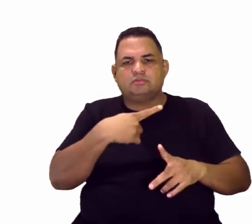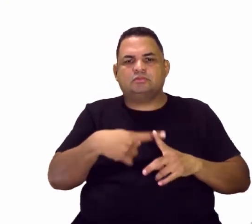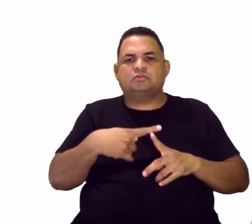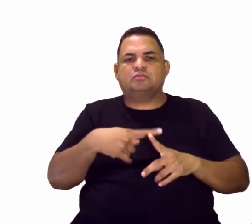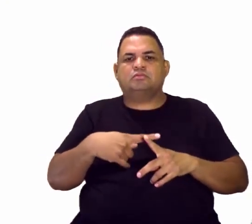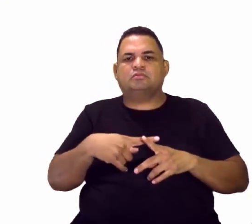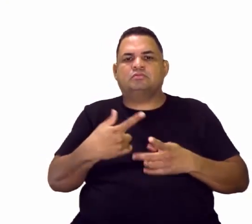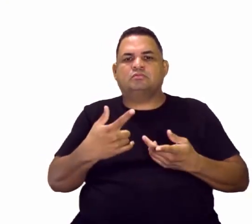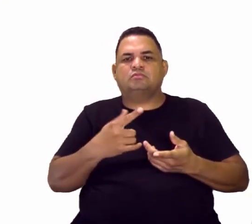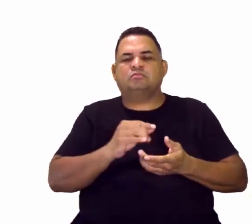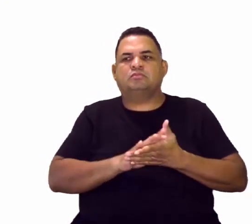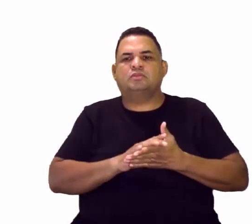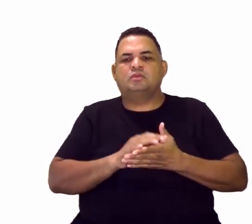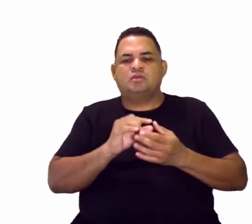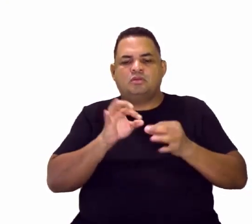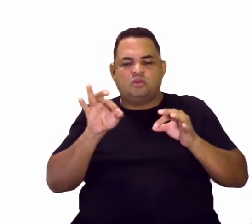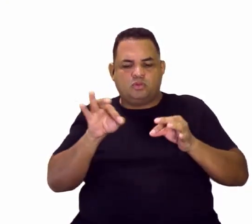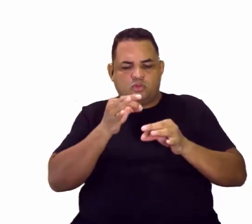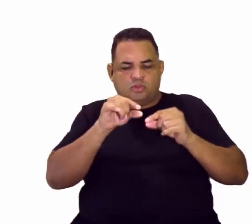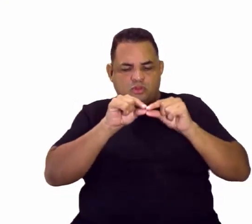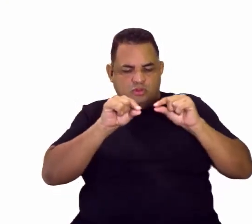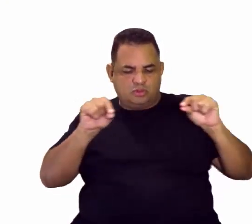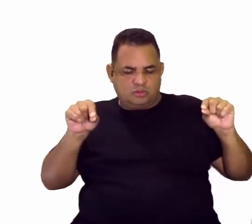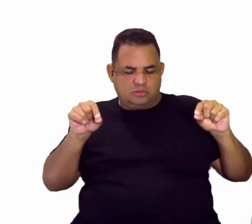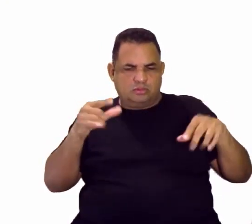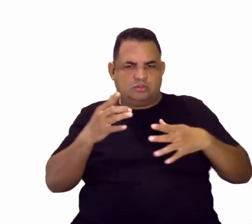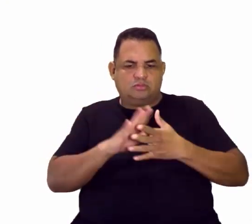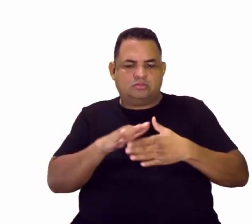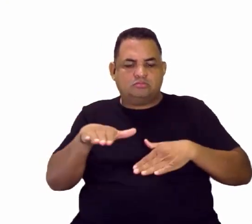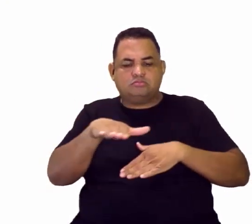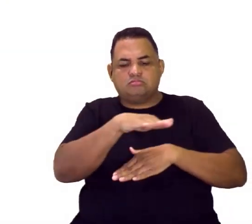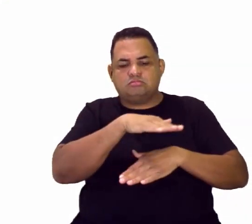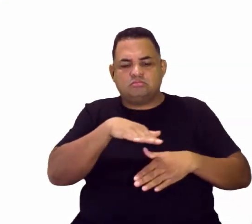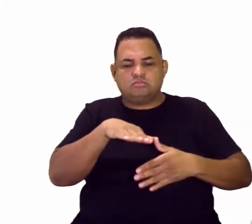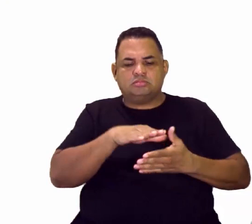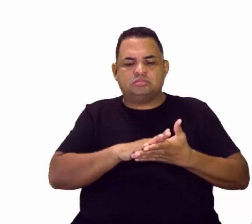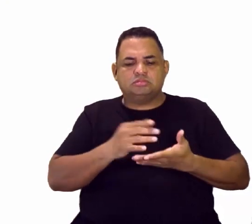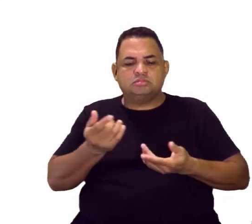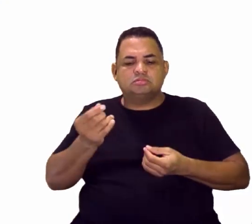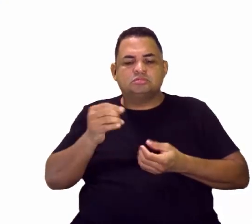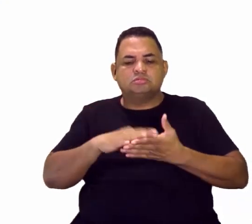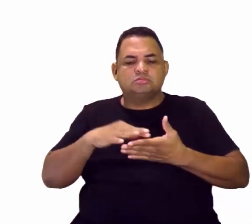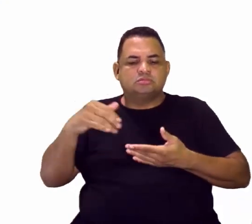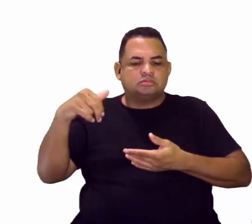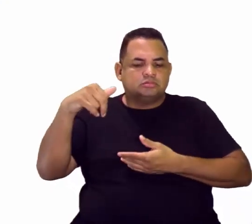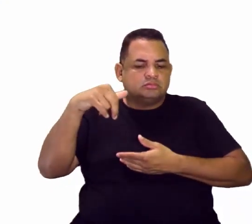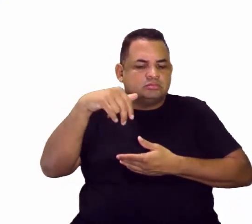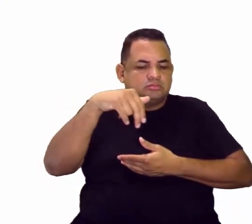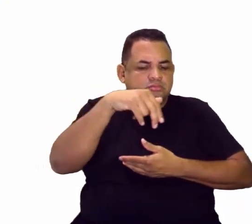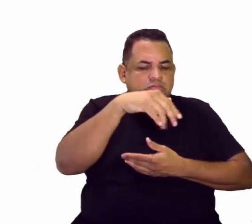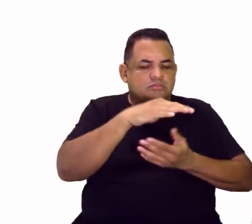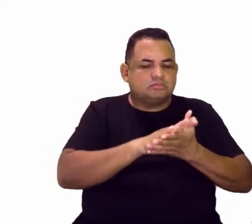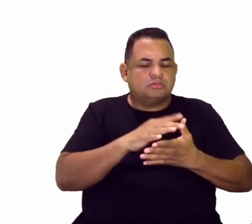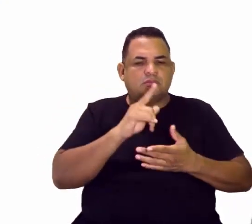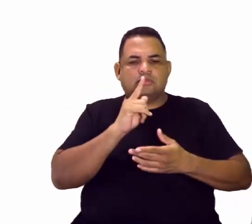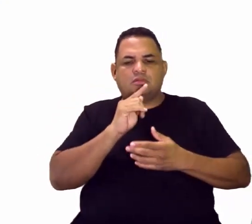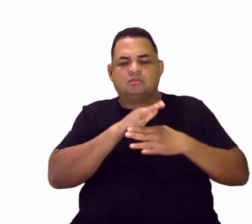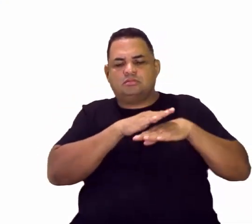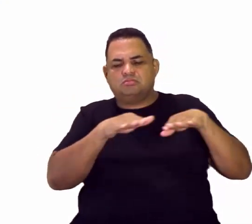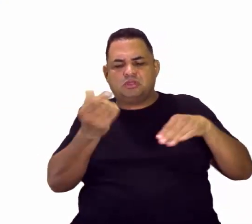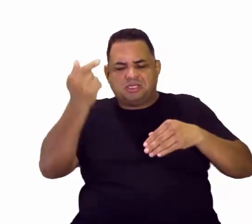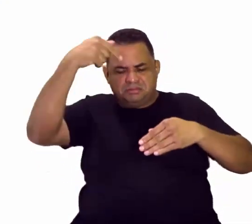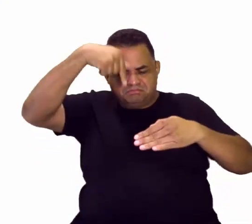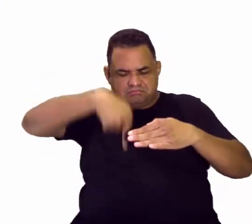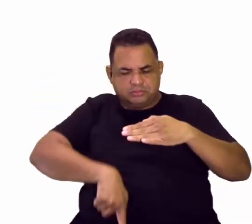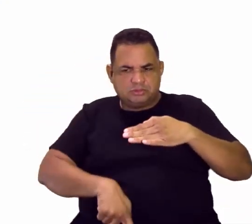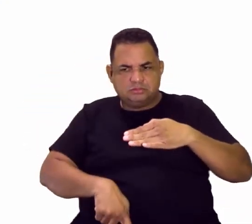agulha flutua e os insetos andam sobre a água? Será que já deu para observar? Por que ela não afunda,